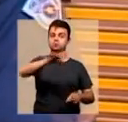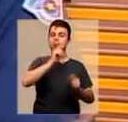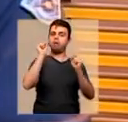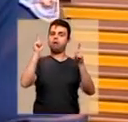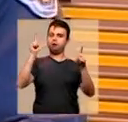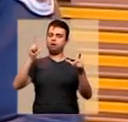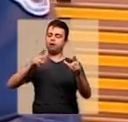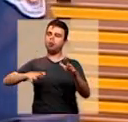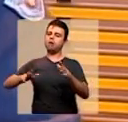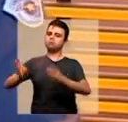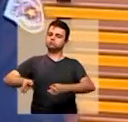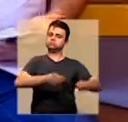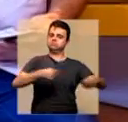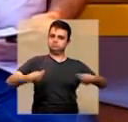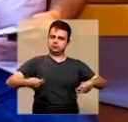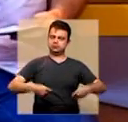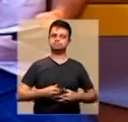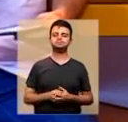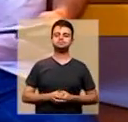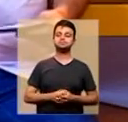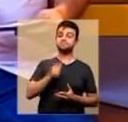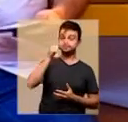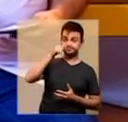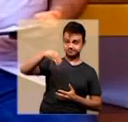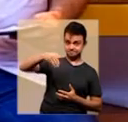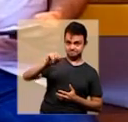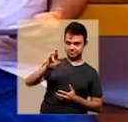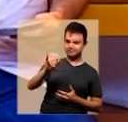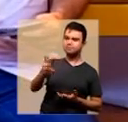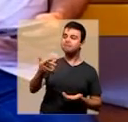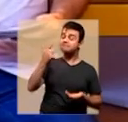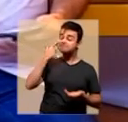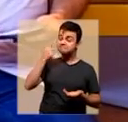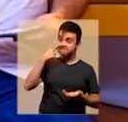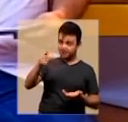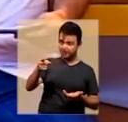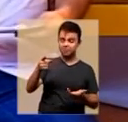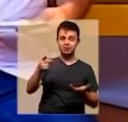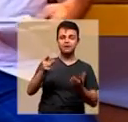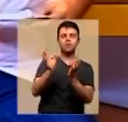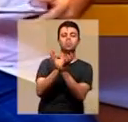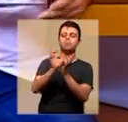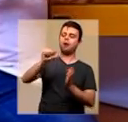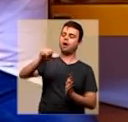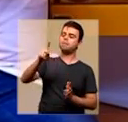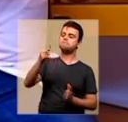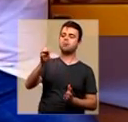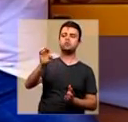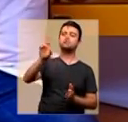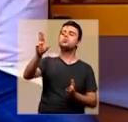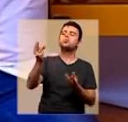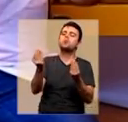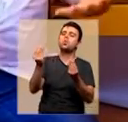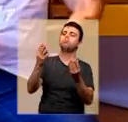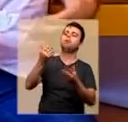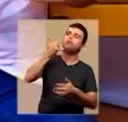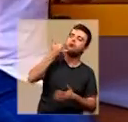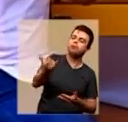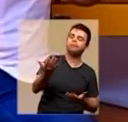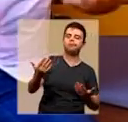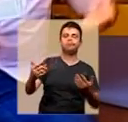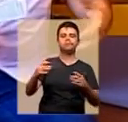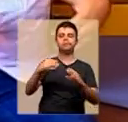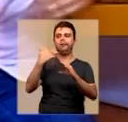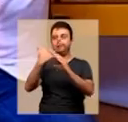adotar essas providências. Se organizar. Ô, Márcia, deixa pra gente o contato da Patru, quem quiser ter mais informações, quem